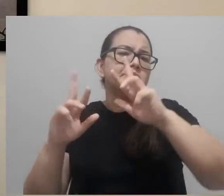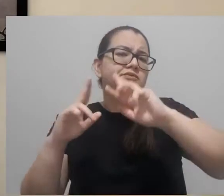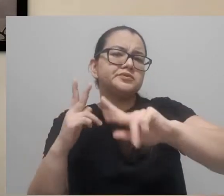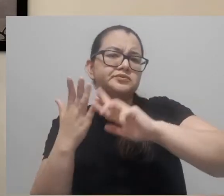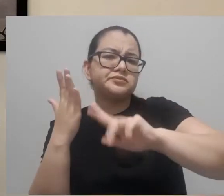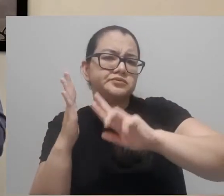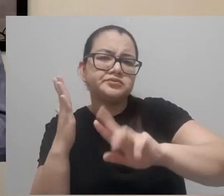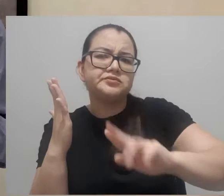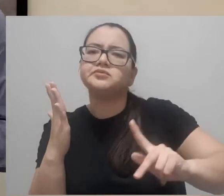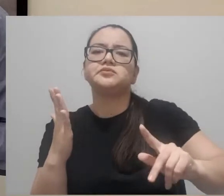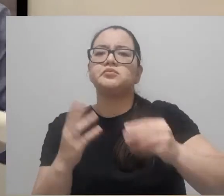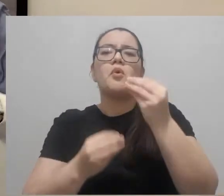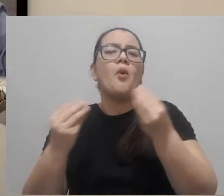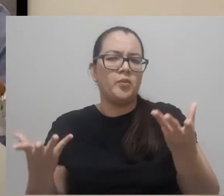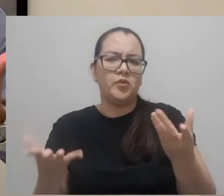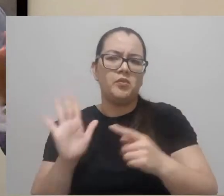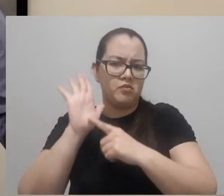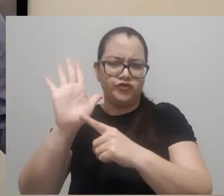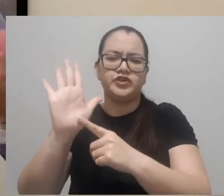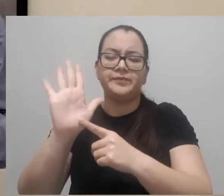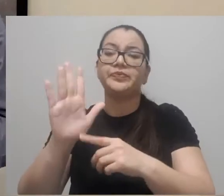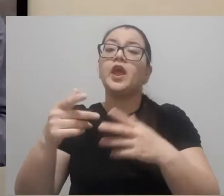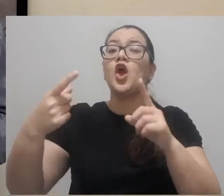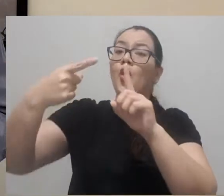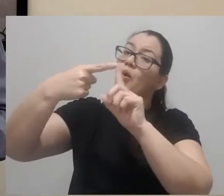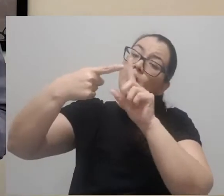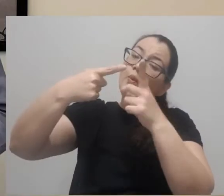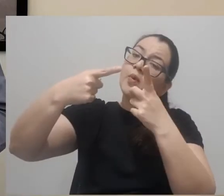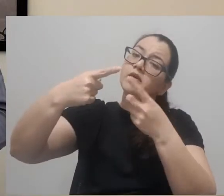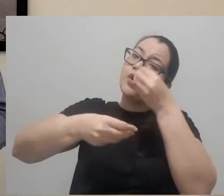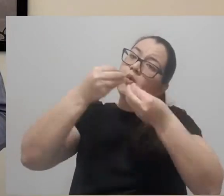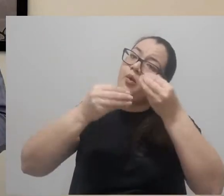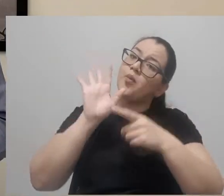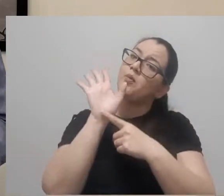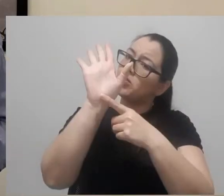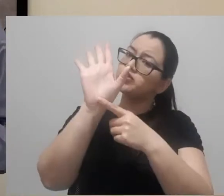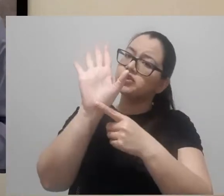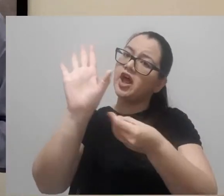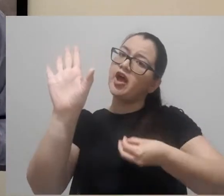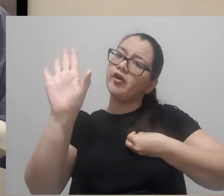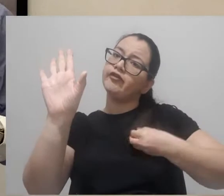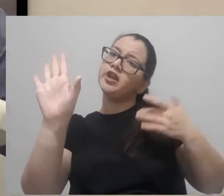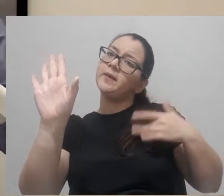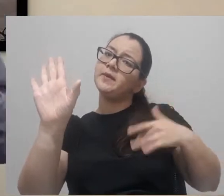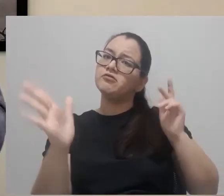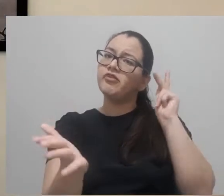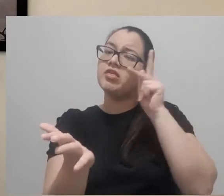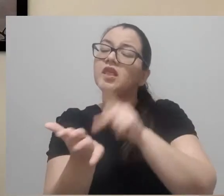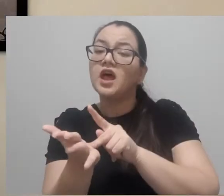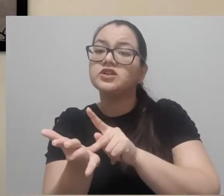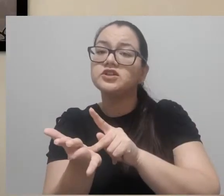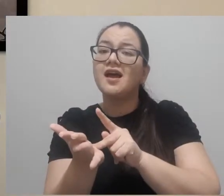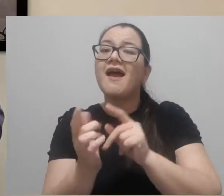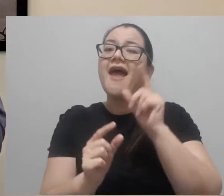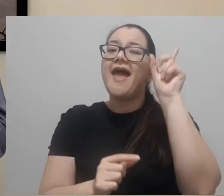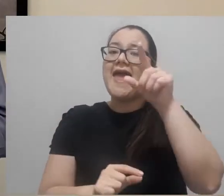quando nós vamos perceber a nossa verdadeira espiritualidade, é a nossa atitude, é a atitude correta